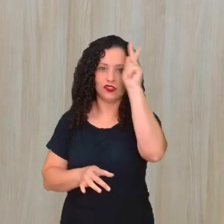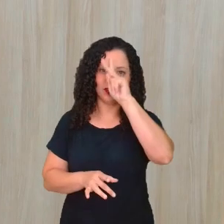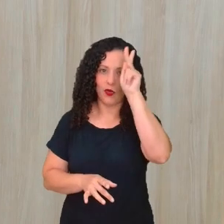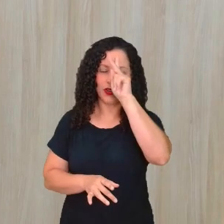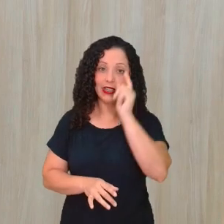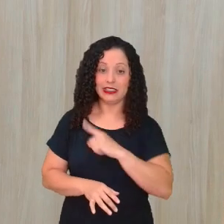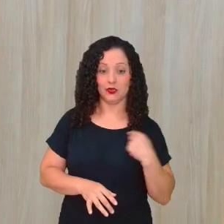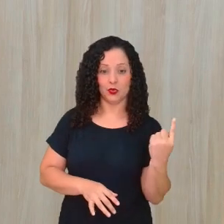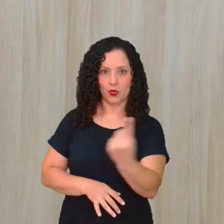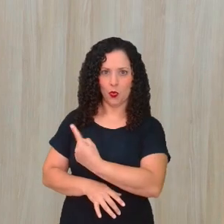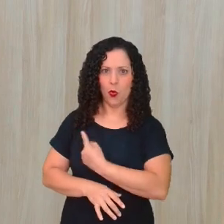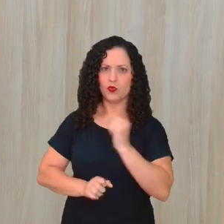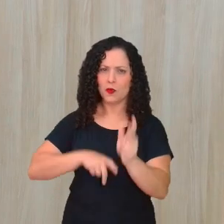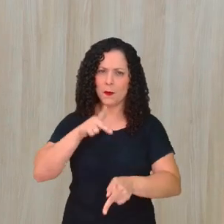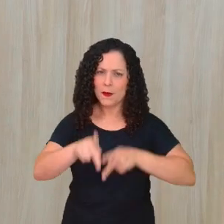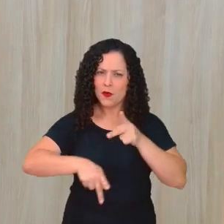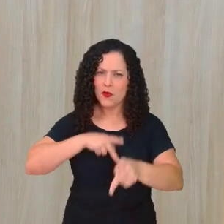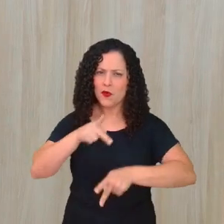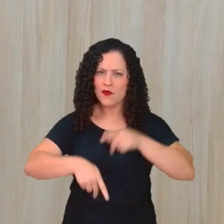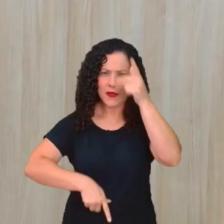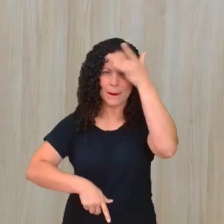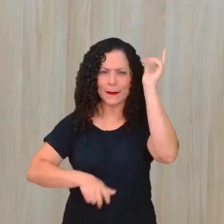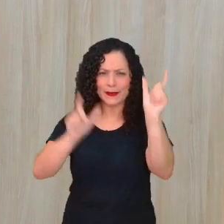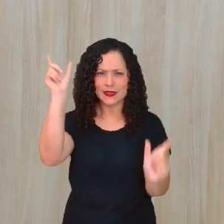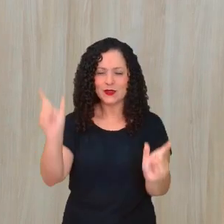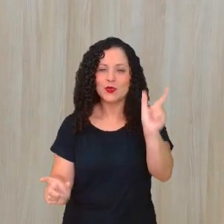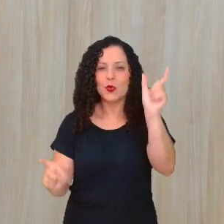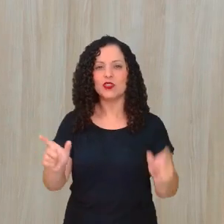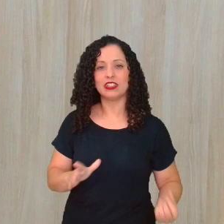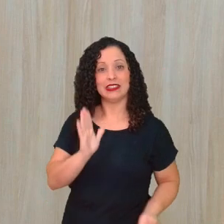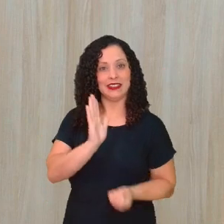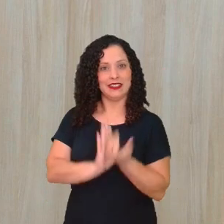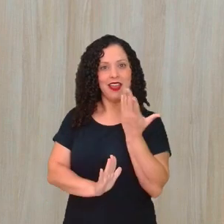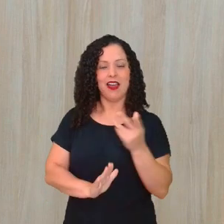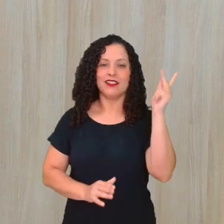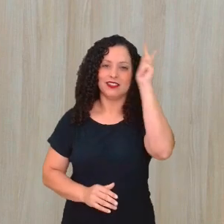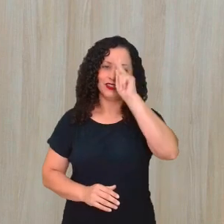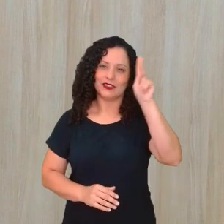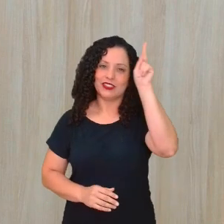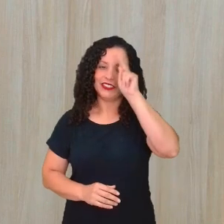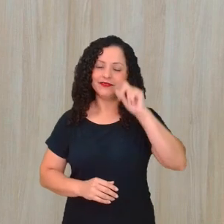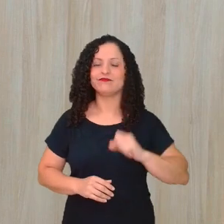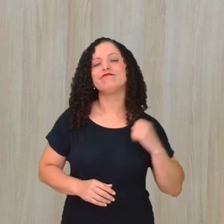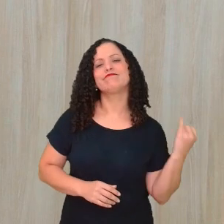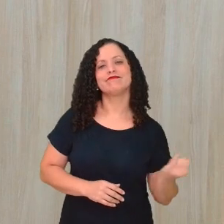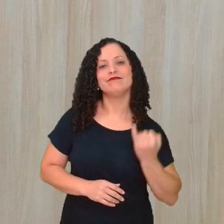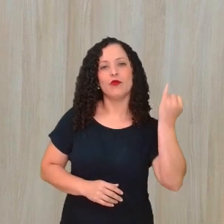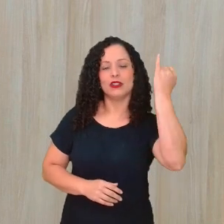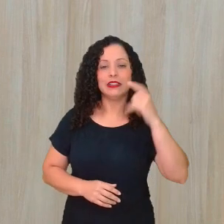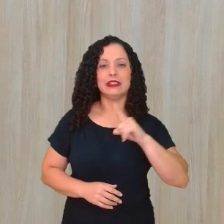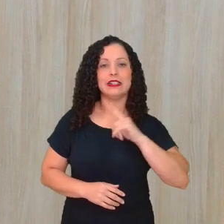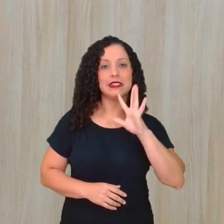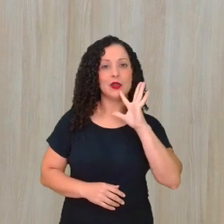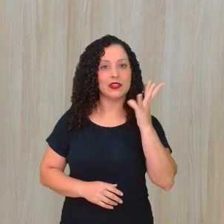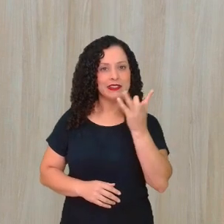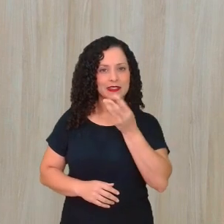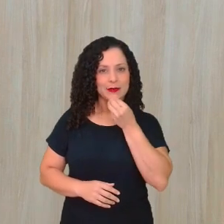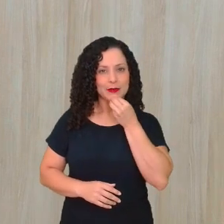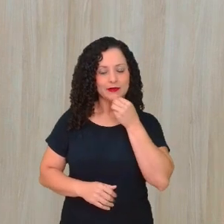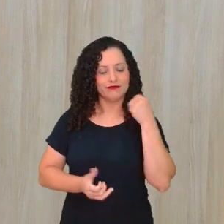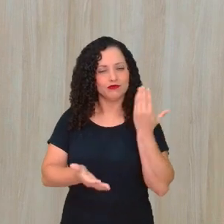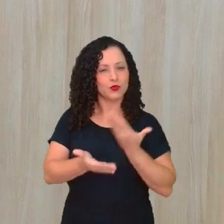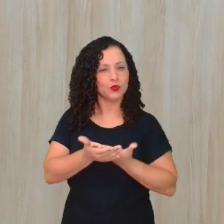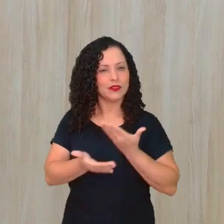história, somos nós mesmos, os seres humanos. Tá bom? Então, por isso que é tão importante esse conhecimento histórico, a gente